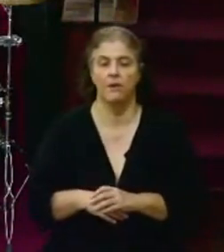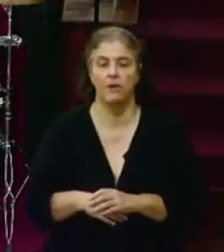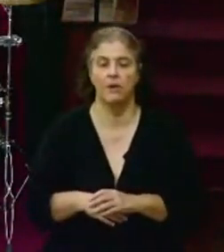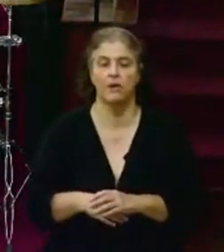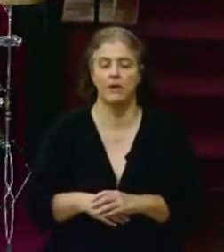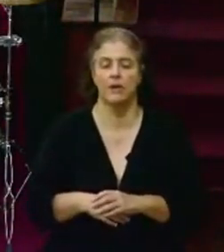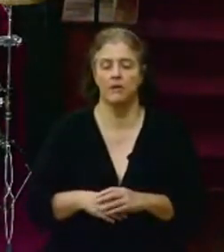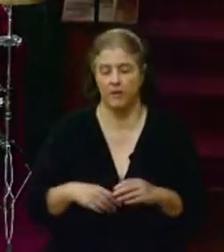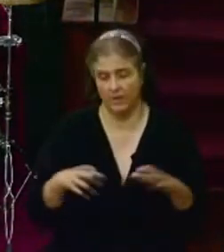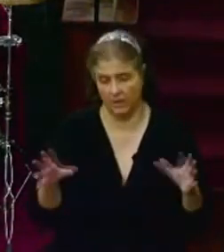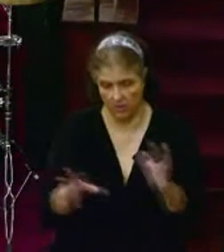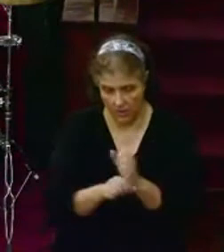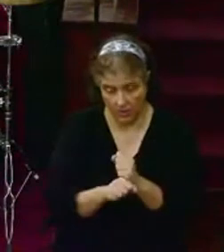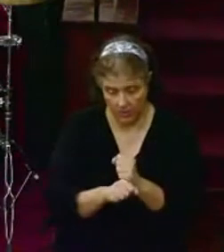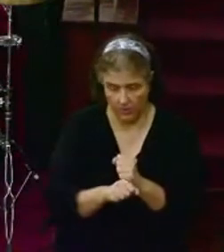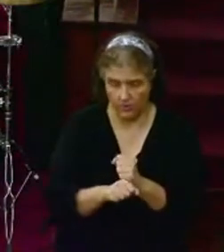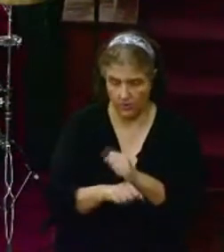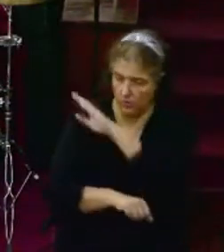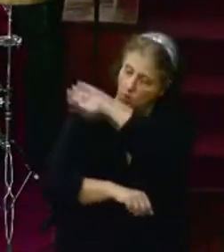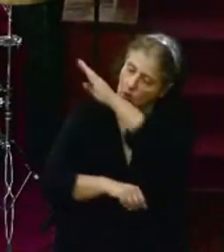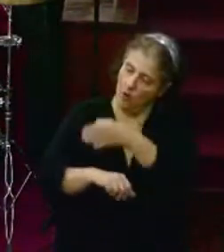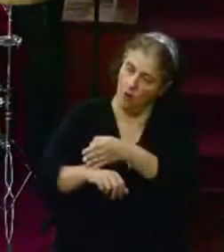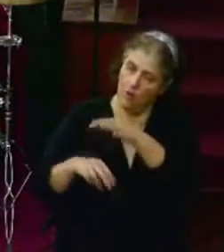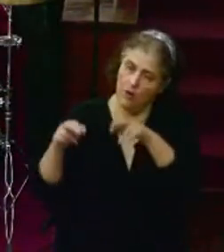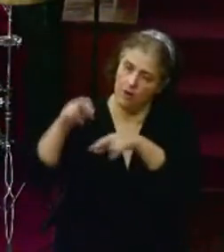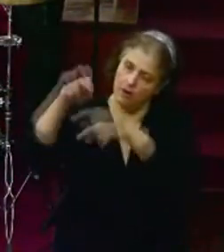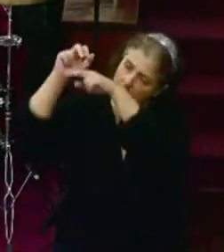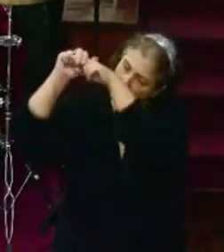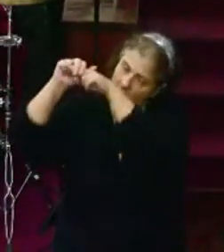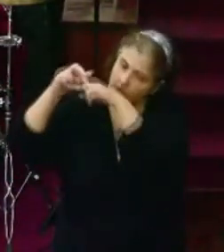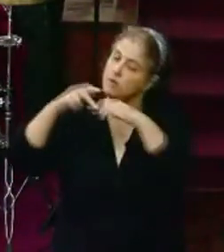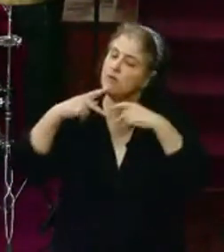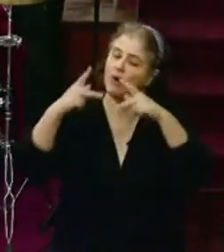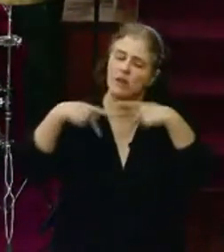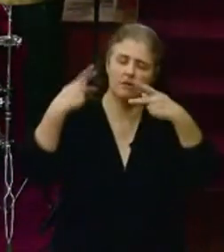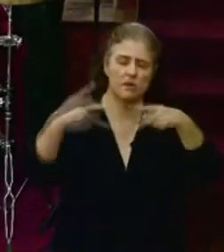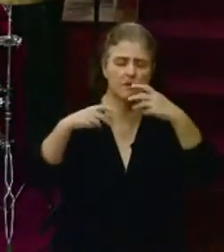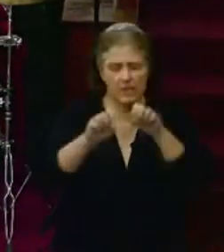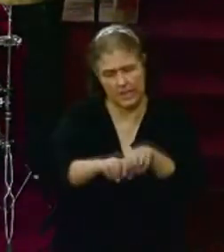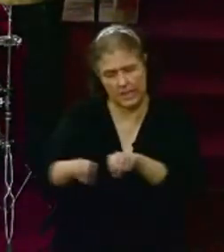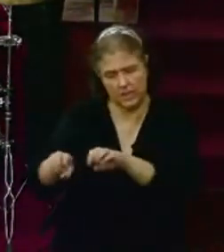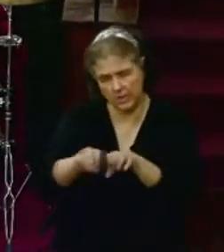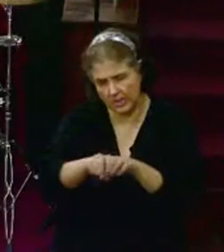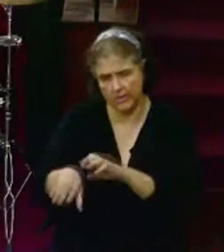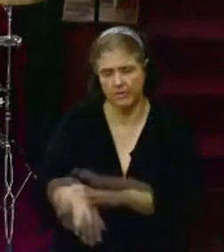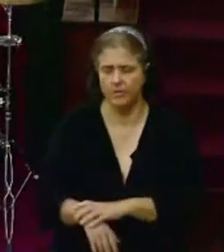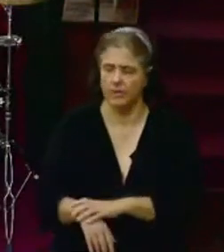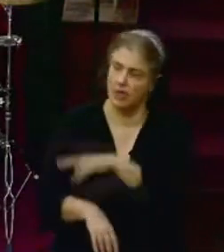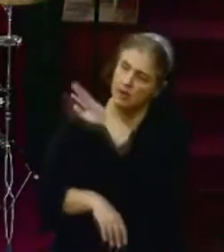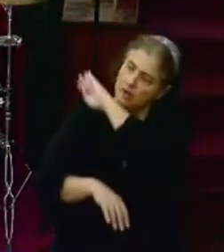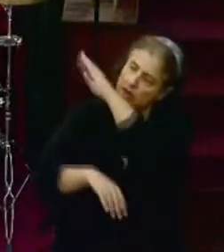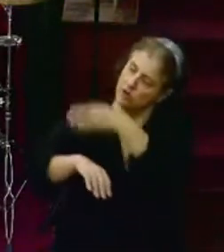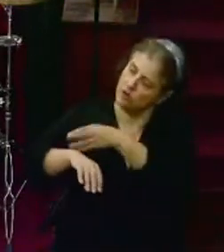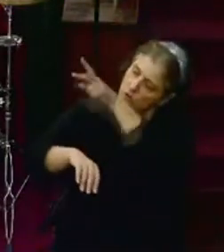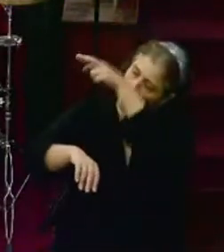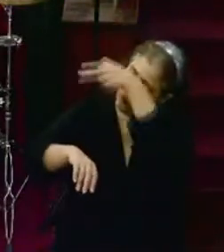da Montanha, o Senhor Jesus encerra o Sermão do Monte. E ao encerrar o Sermão do Monte, descendo do monte,